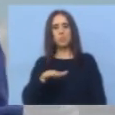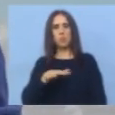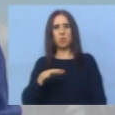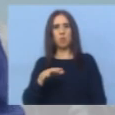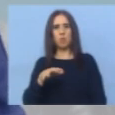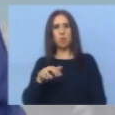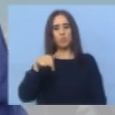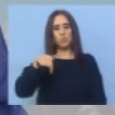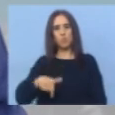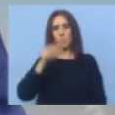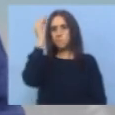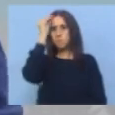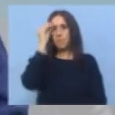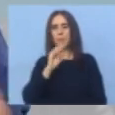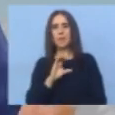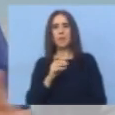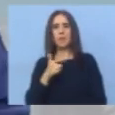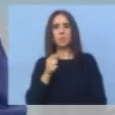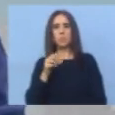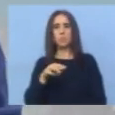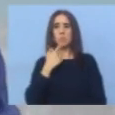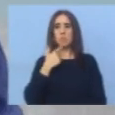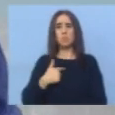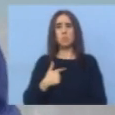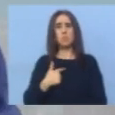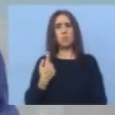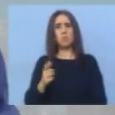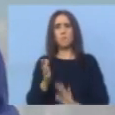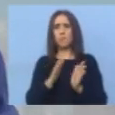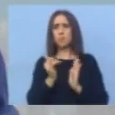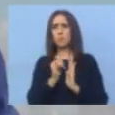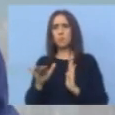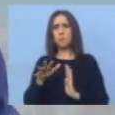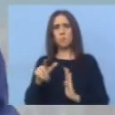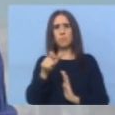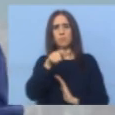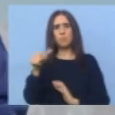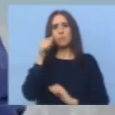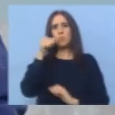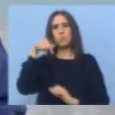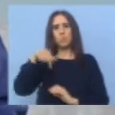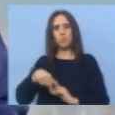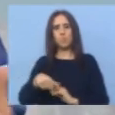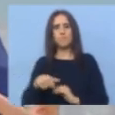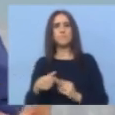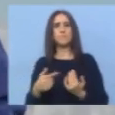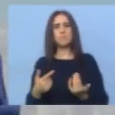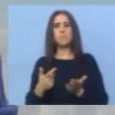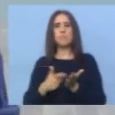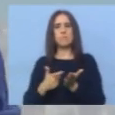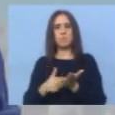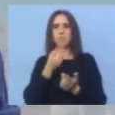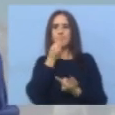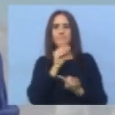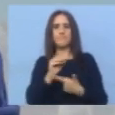sul de Khartoum, e disse que lá estão à volta de 200 mil sul-sudaneses portanto, a necessitar de